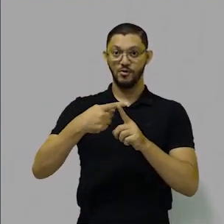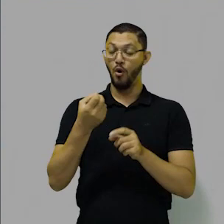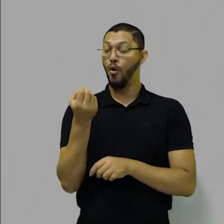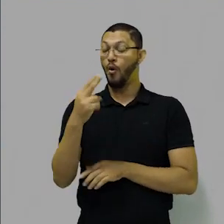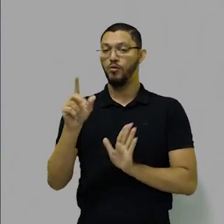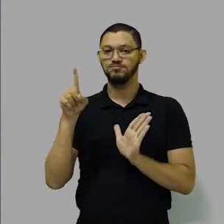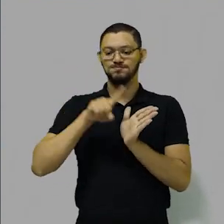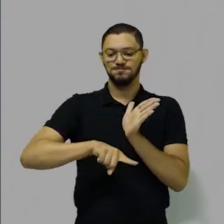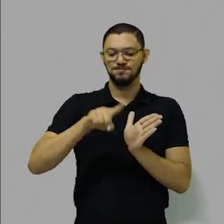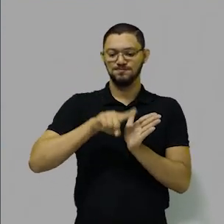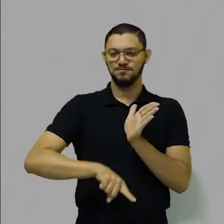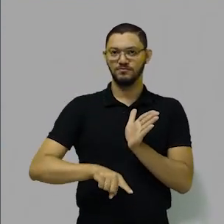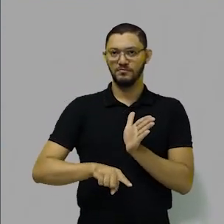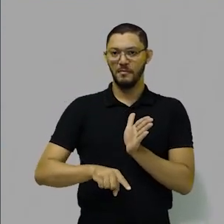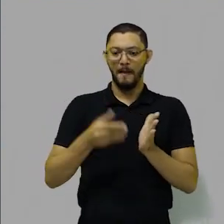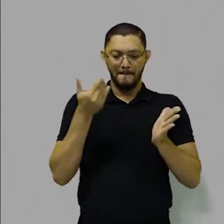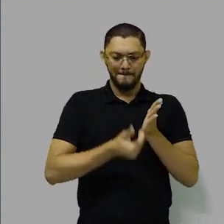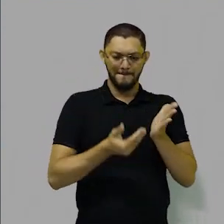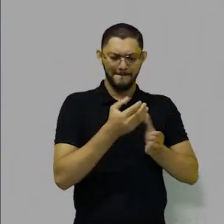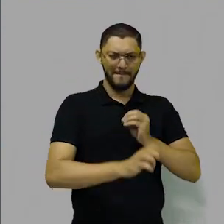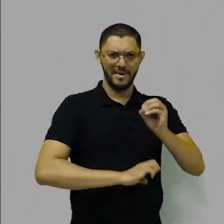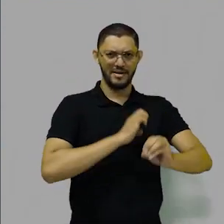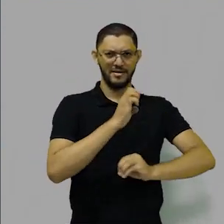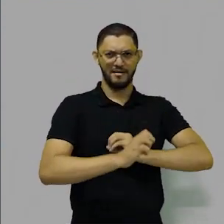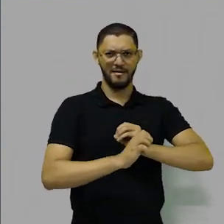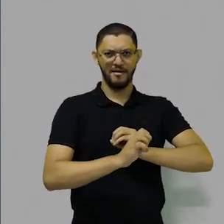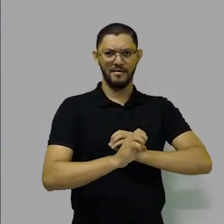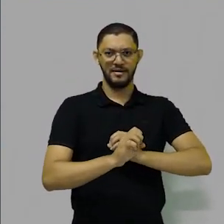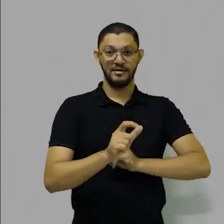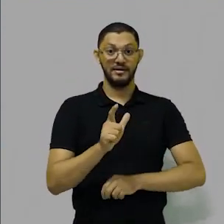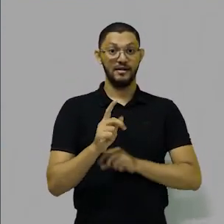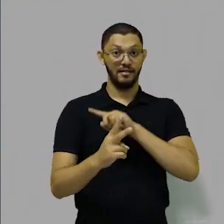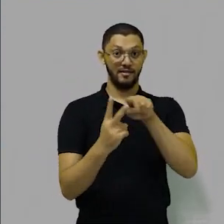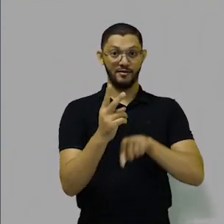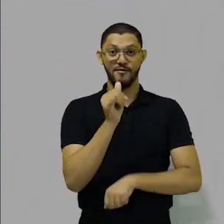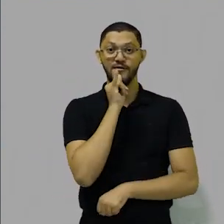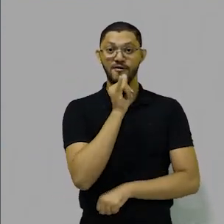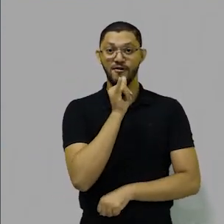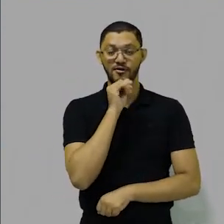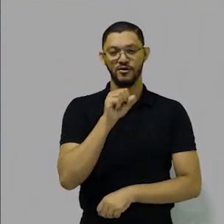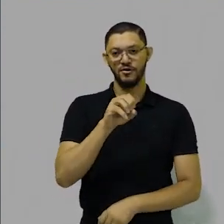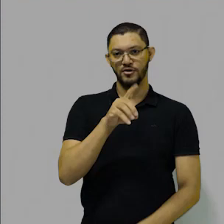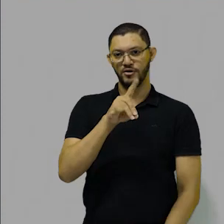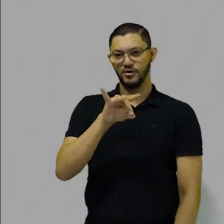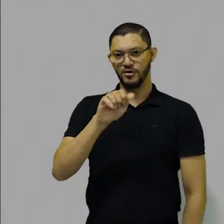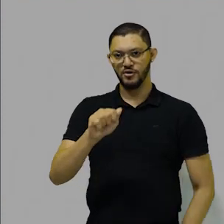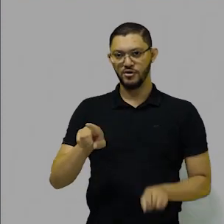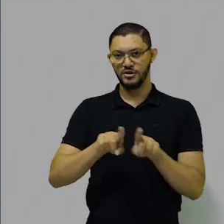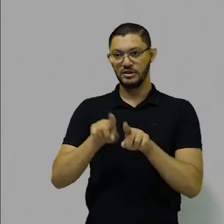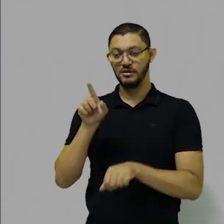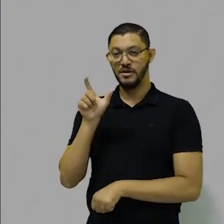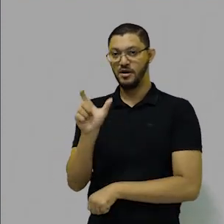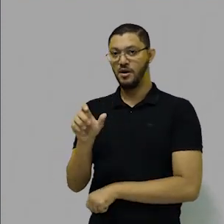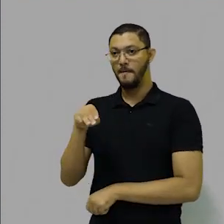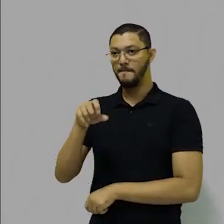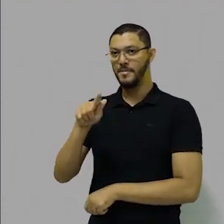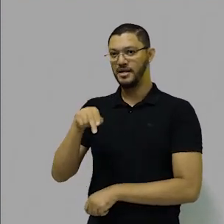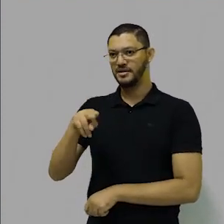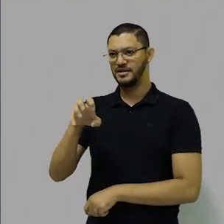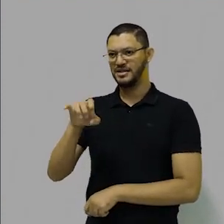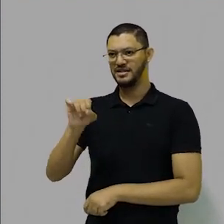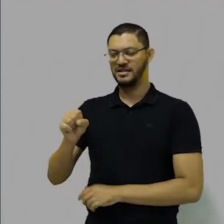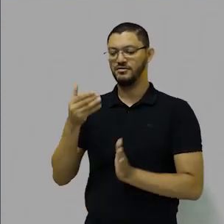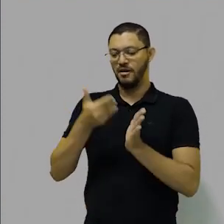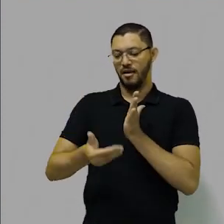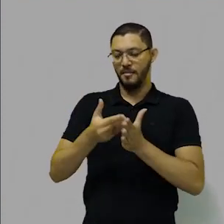negativamente. Quem perde elétrons, e aí no caso nós demos 2 exemplos, o sódio e o magnésio, eles perderam